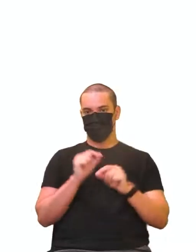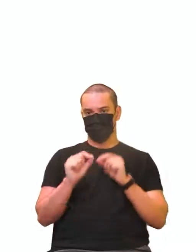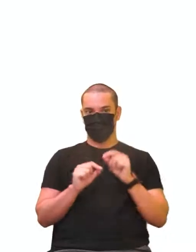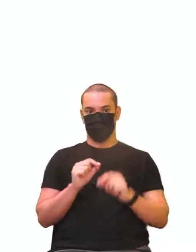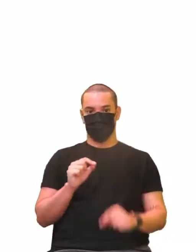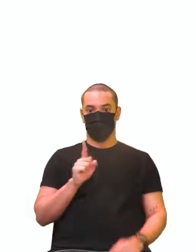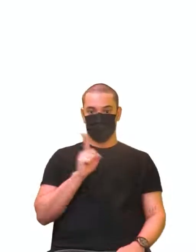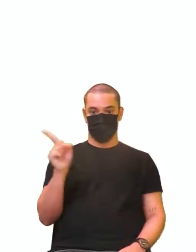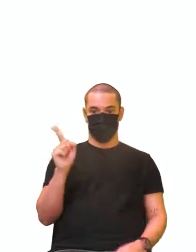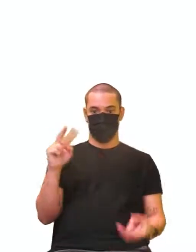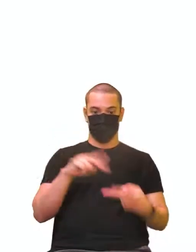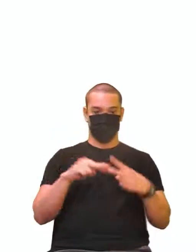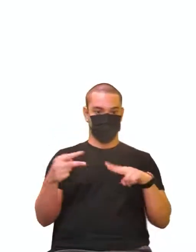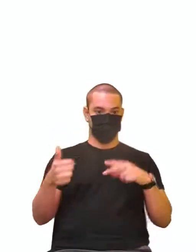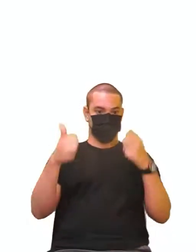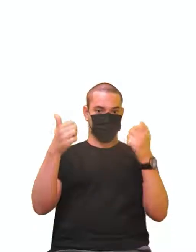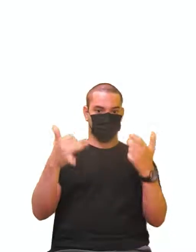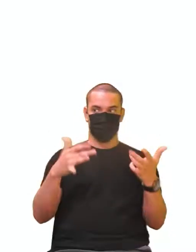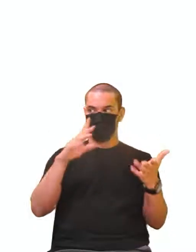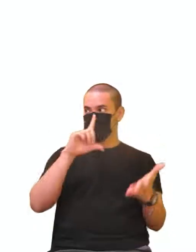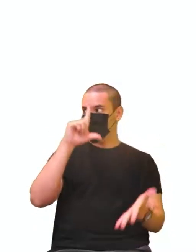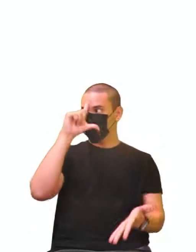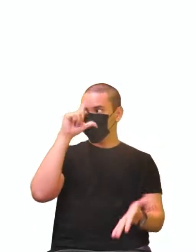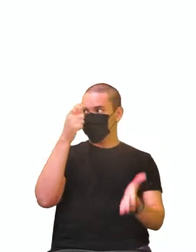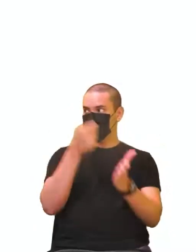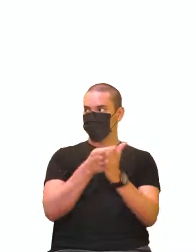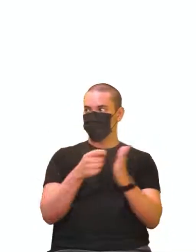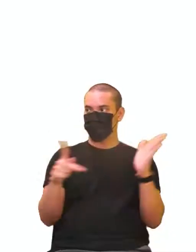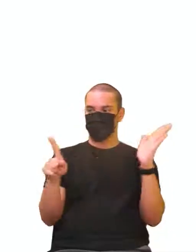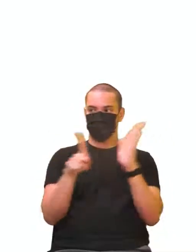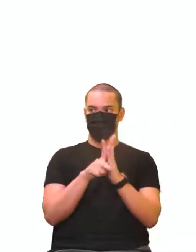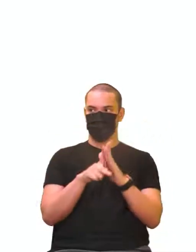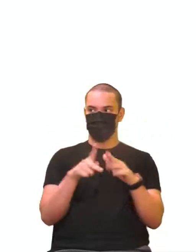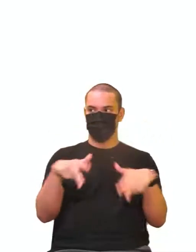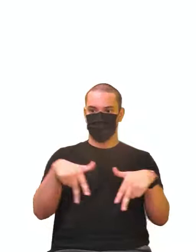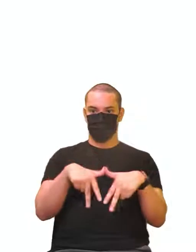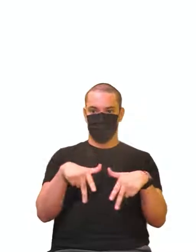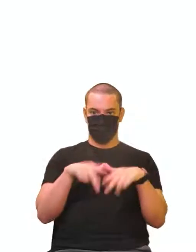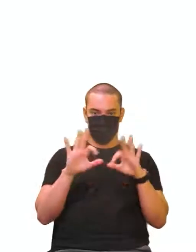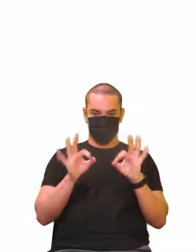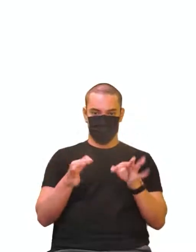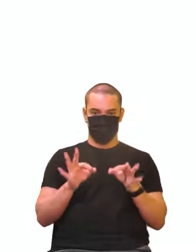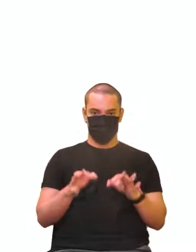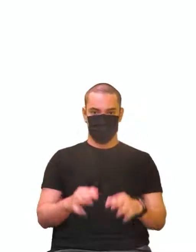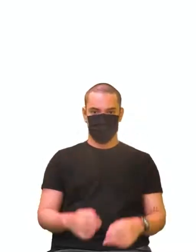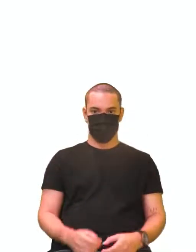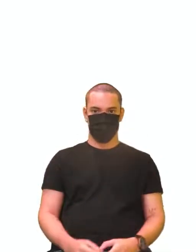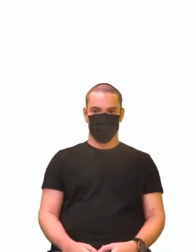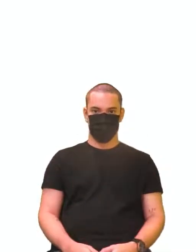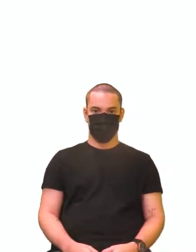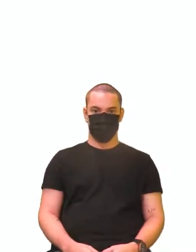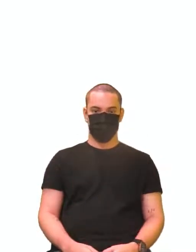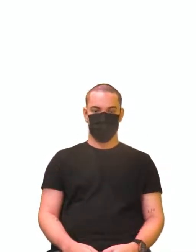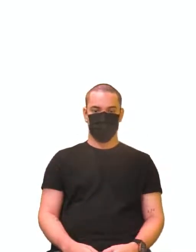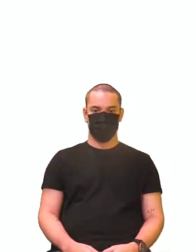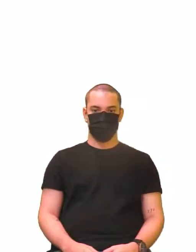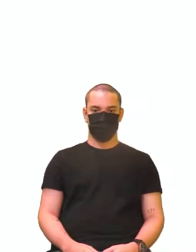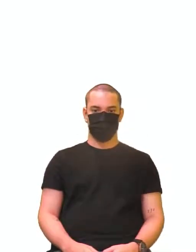aqui, geneticamente, é a determinação do sexo, beleza? Beleza,